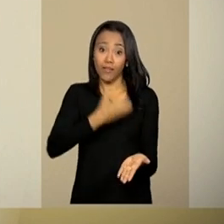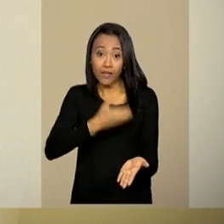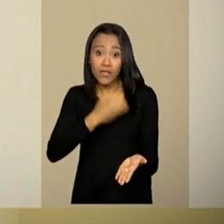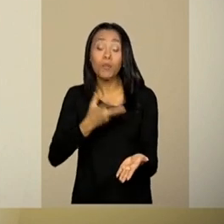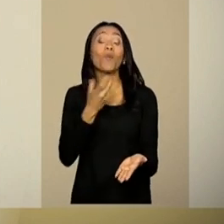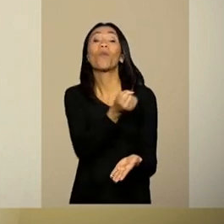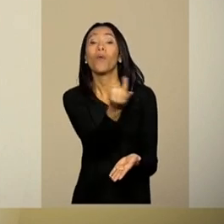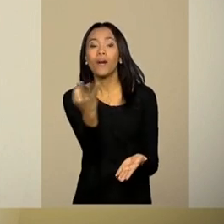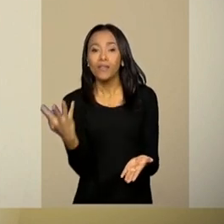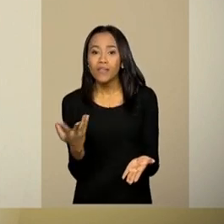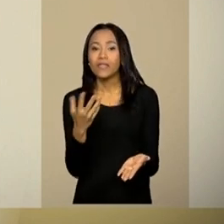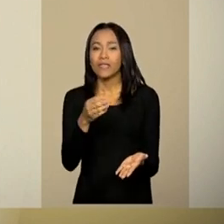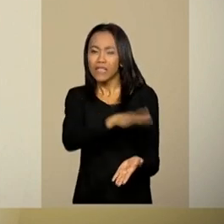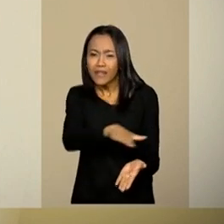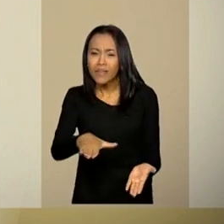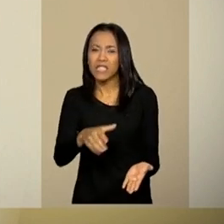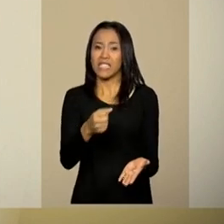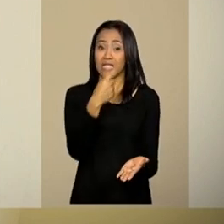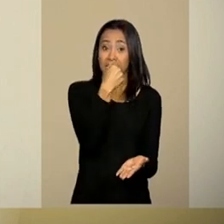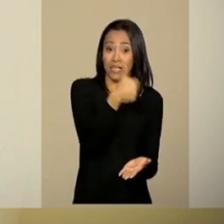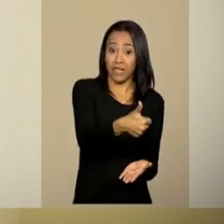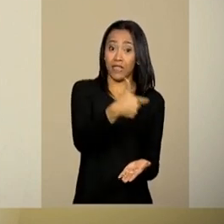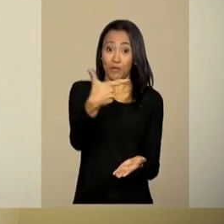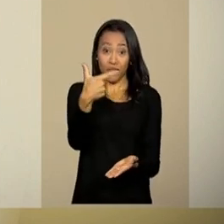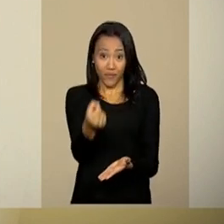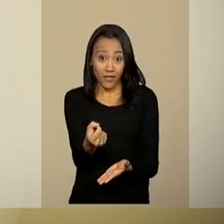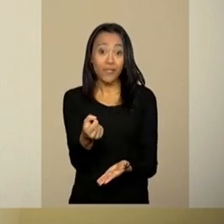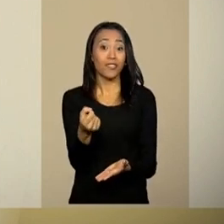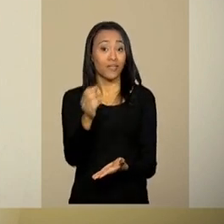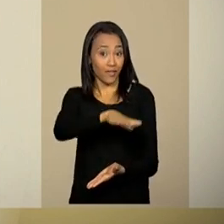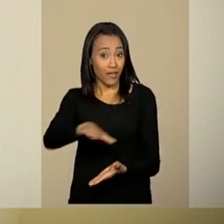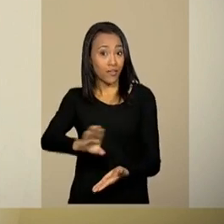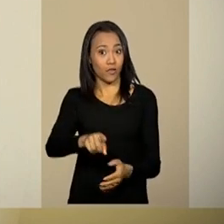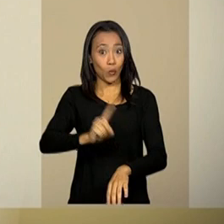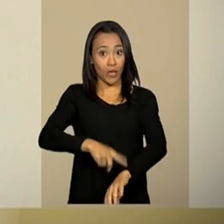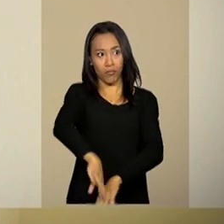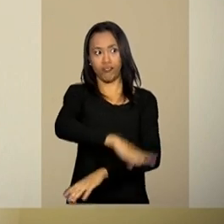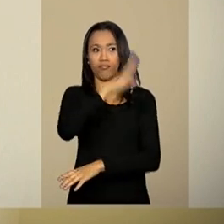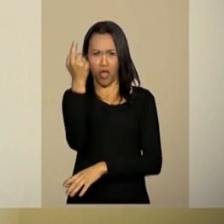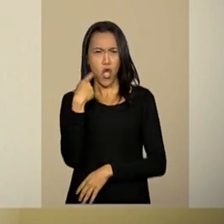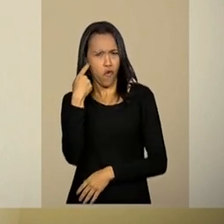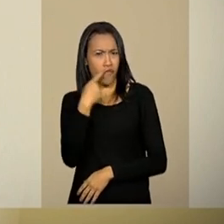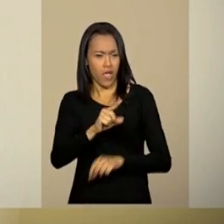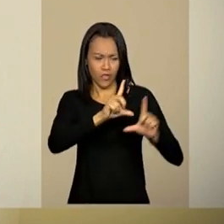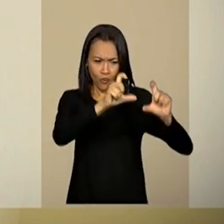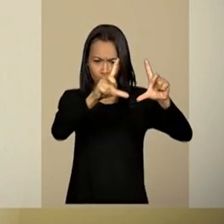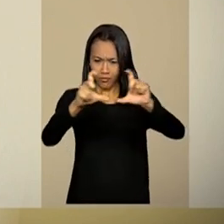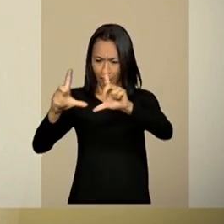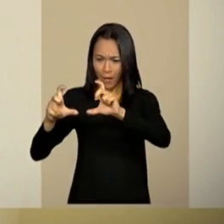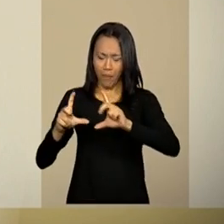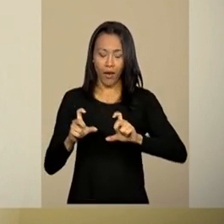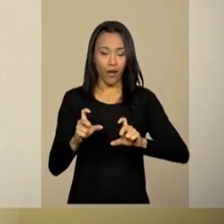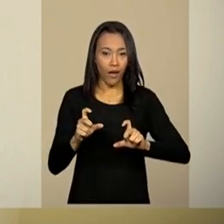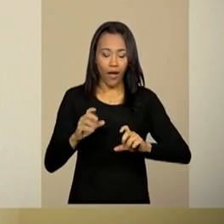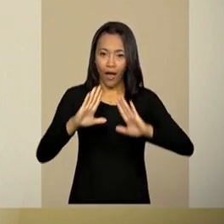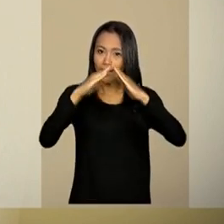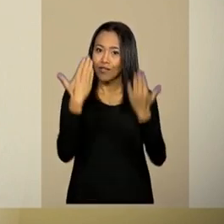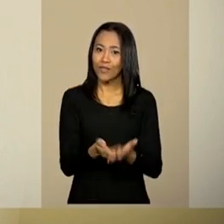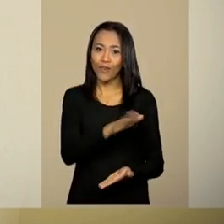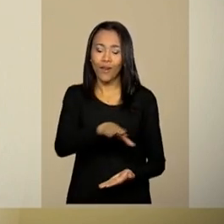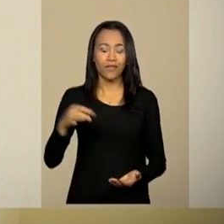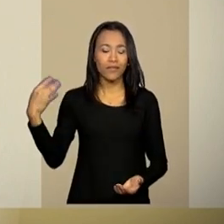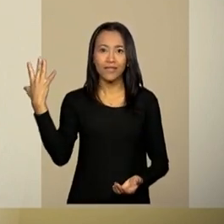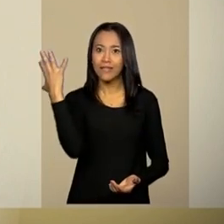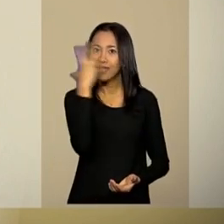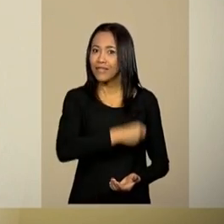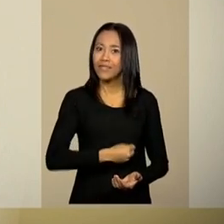Luciano 120 crianças em tempo integral eu vi as fotos da obra e a creche está ficando muito linda viu